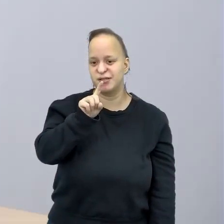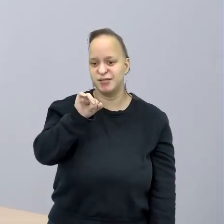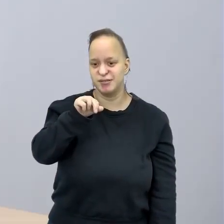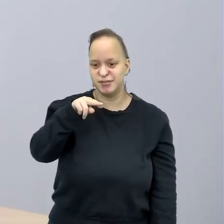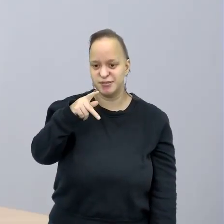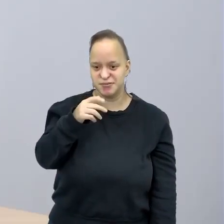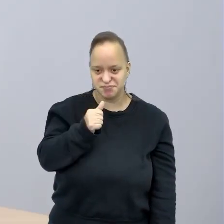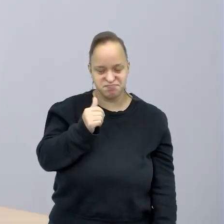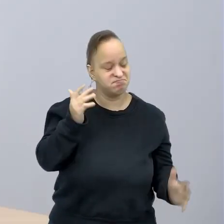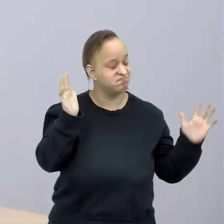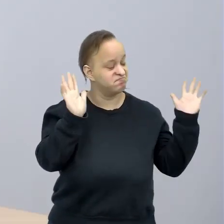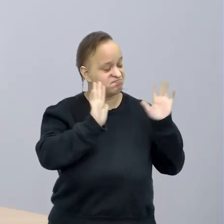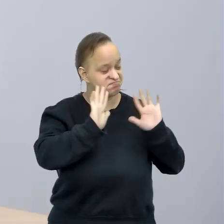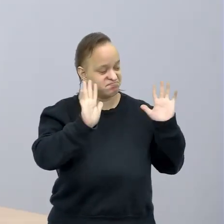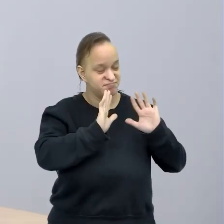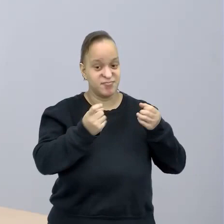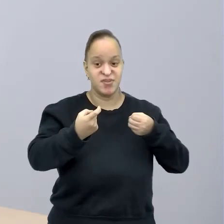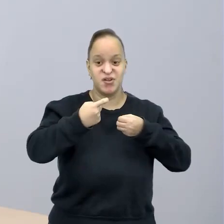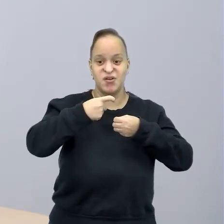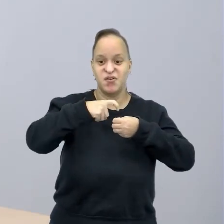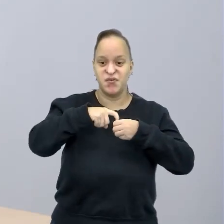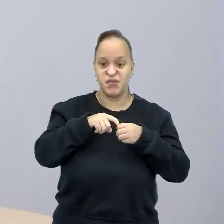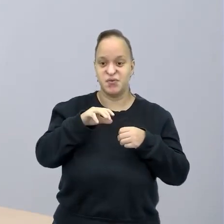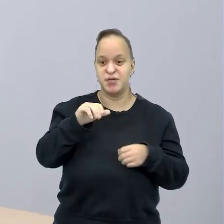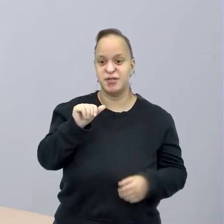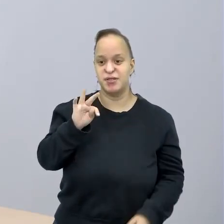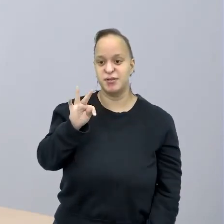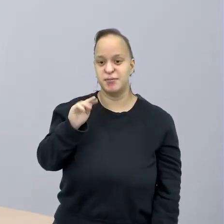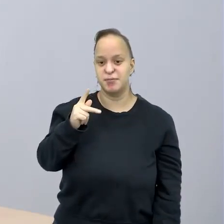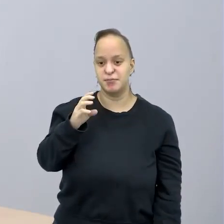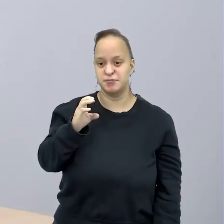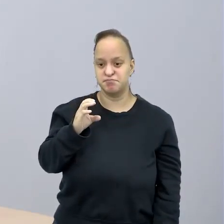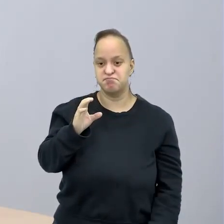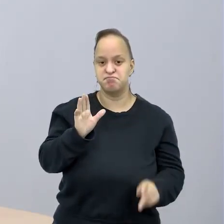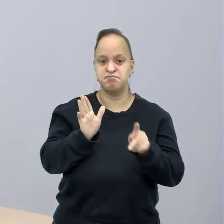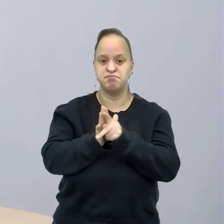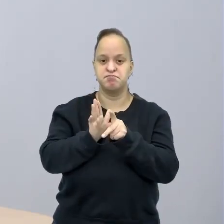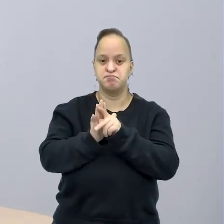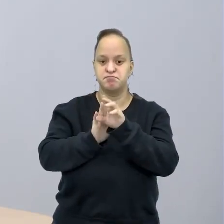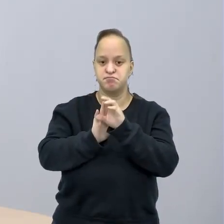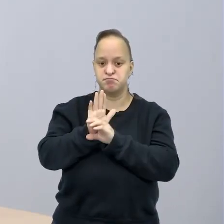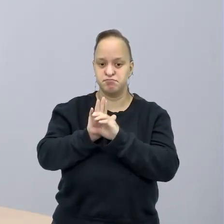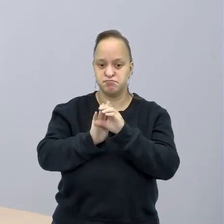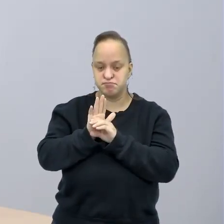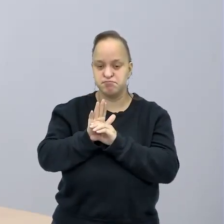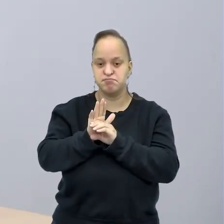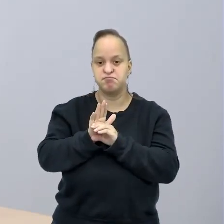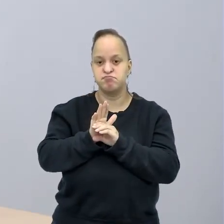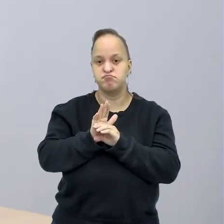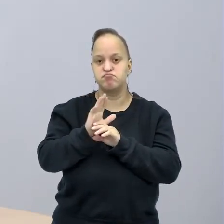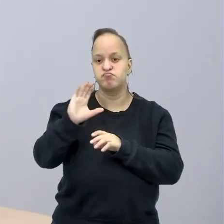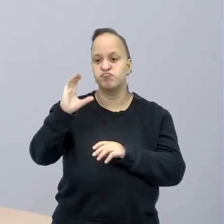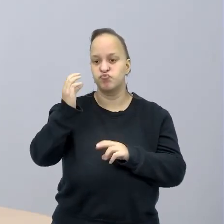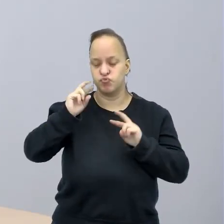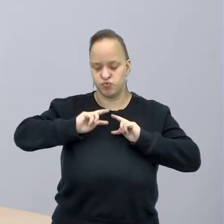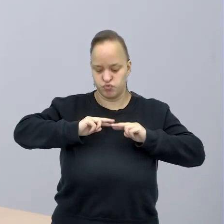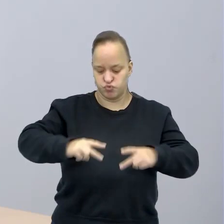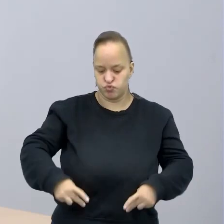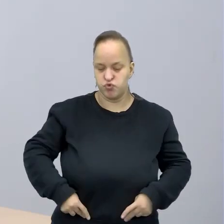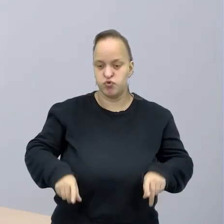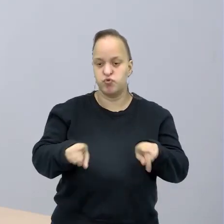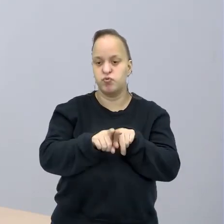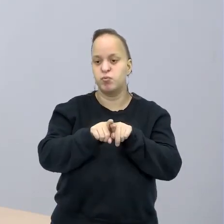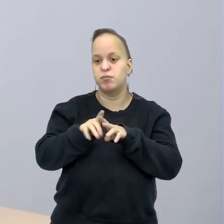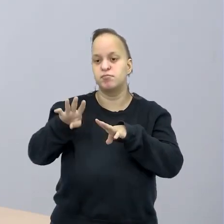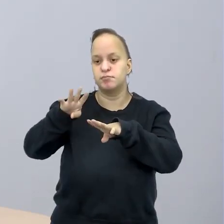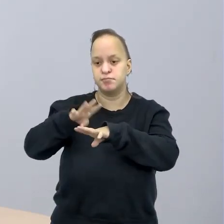de volta agora com a TPC de currículo, CNT e Mate. E vamos falar um pouquinho,